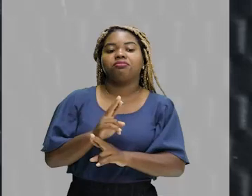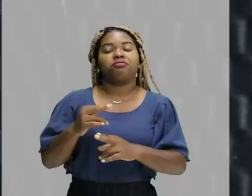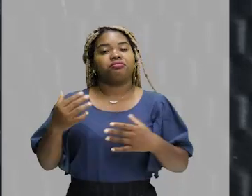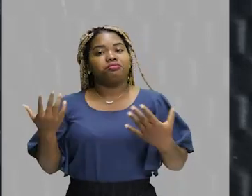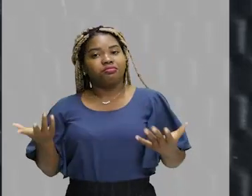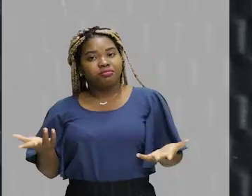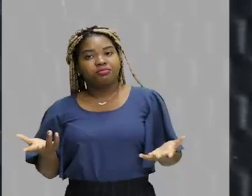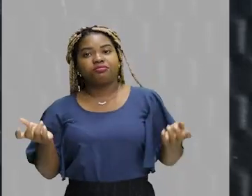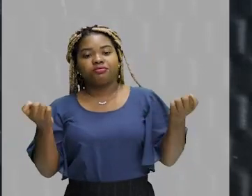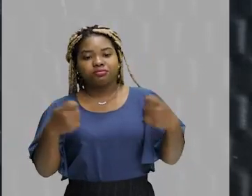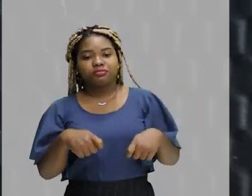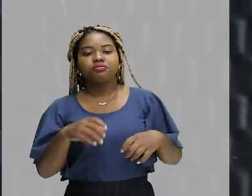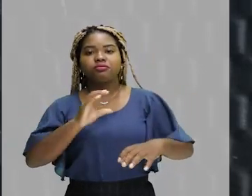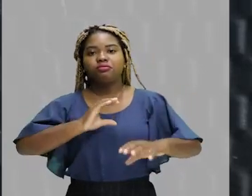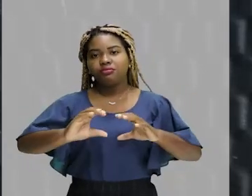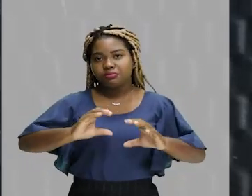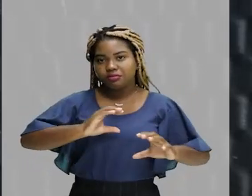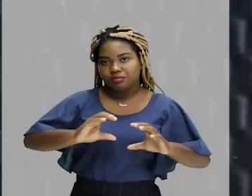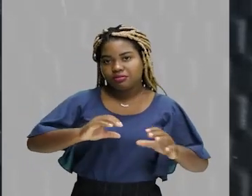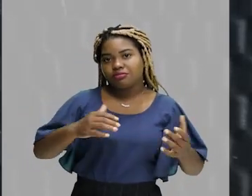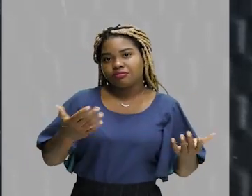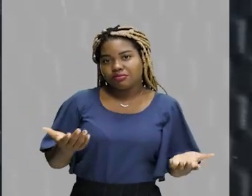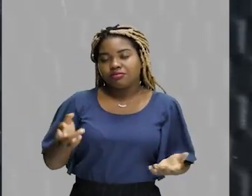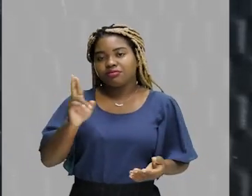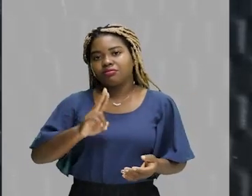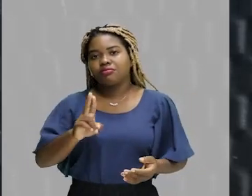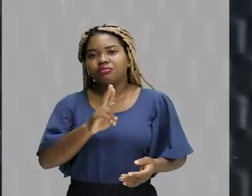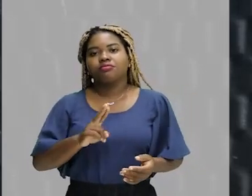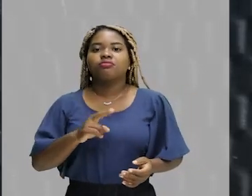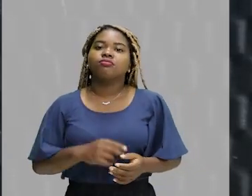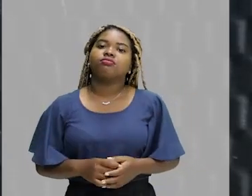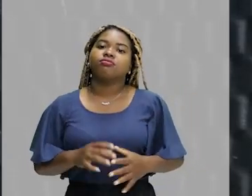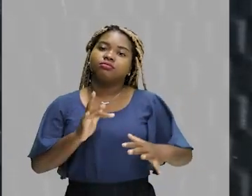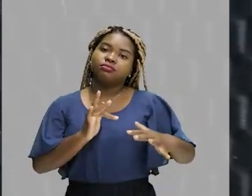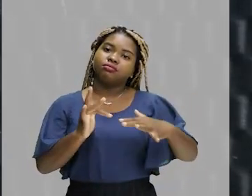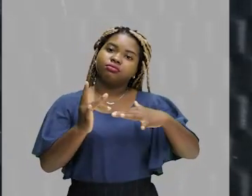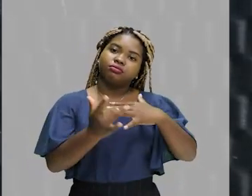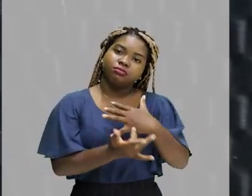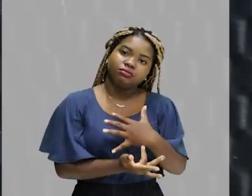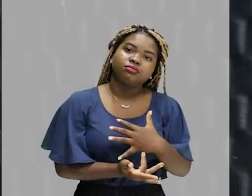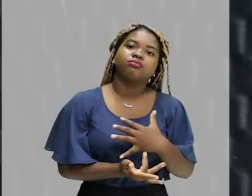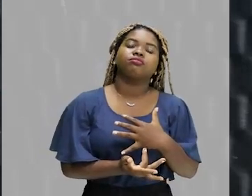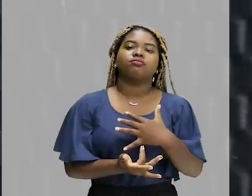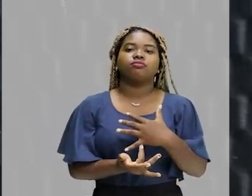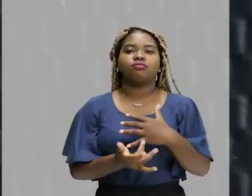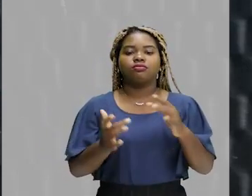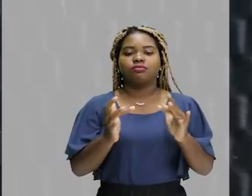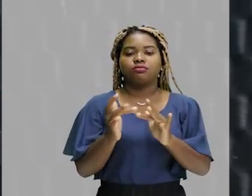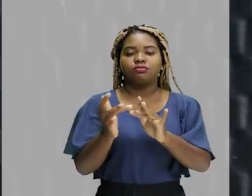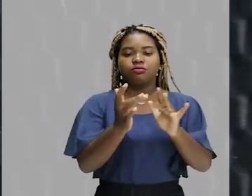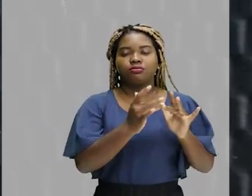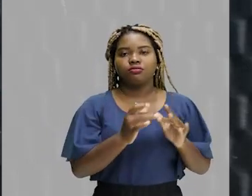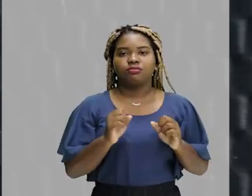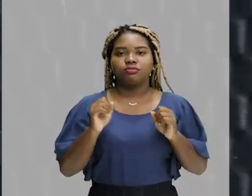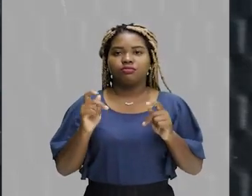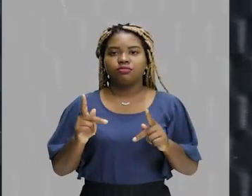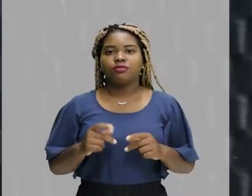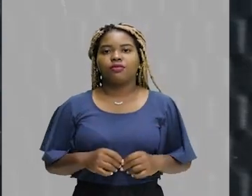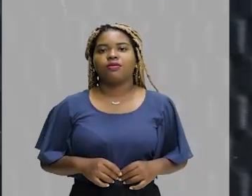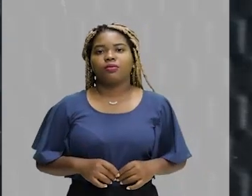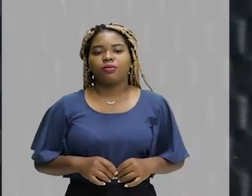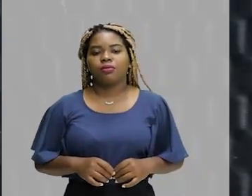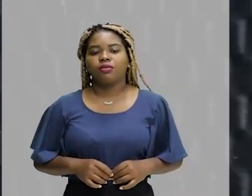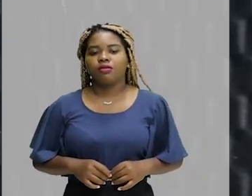novas possibilidades de comunicação e a nova utilização das redes sociais para a integração desses espaços em geral. Então,